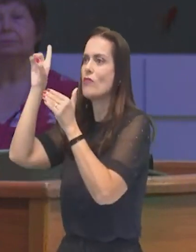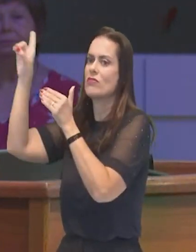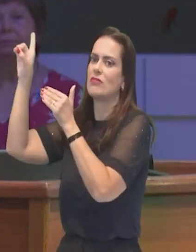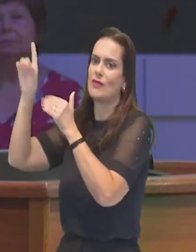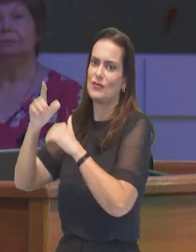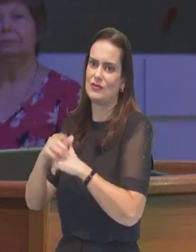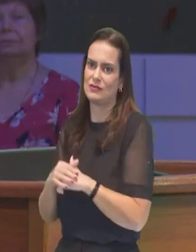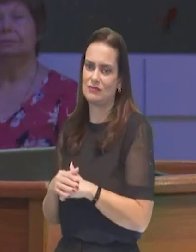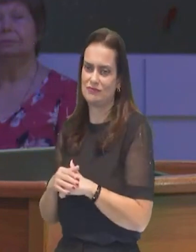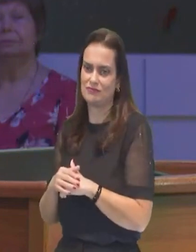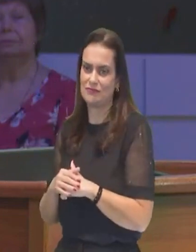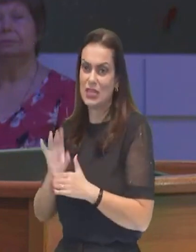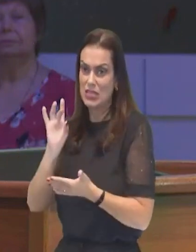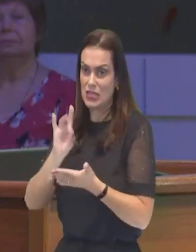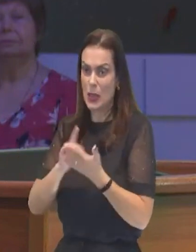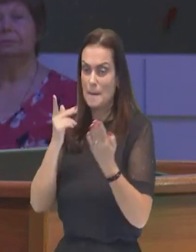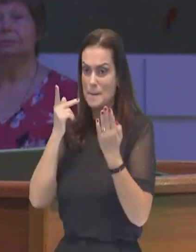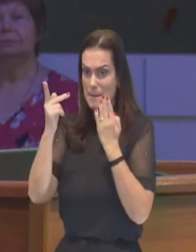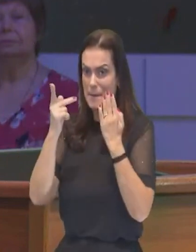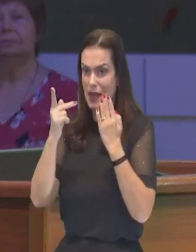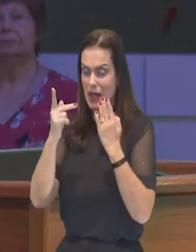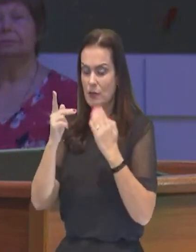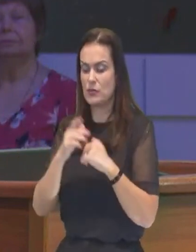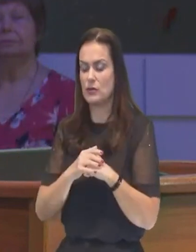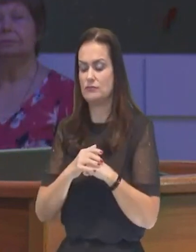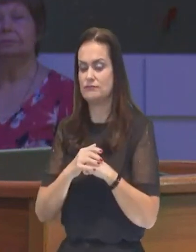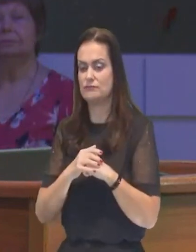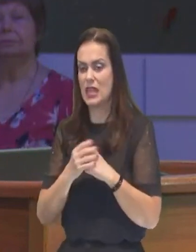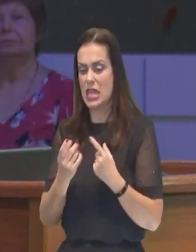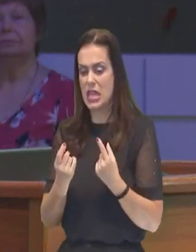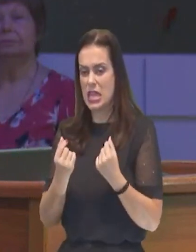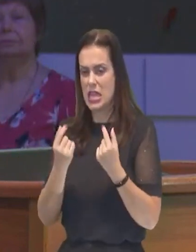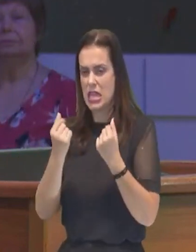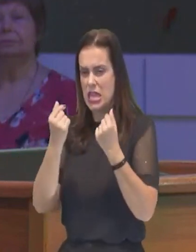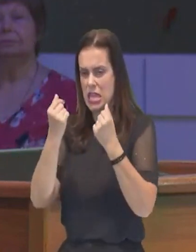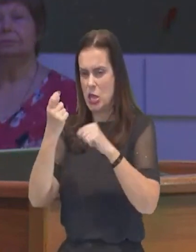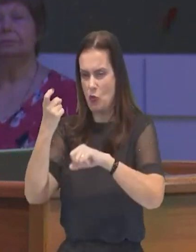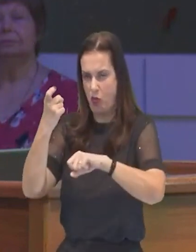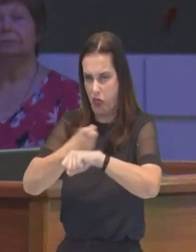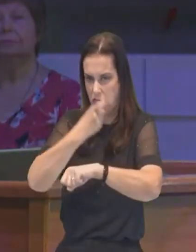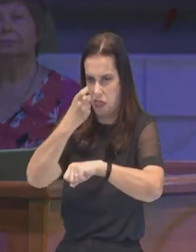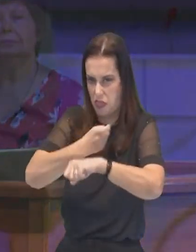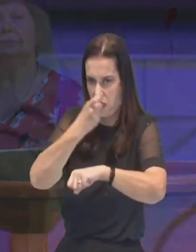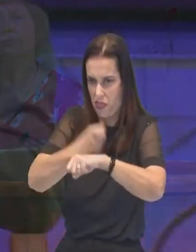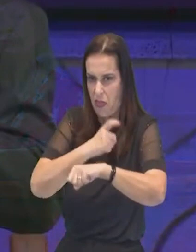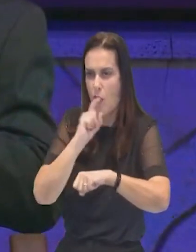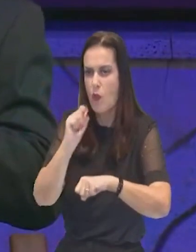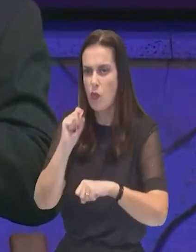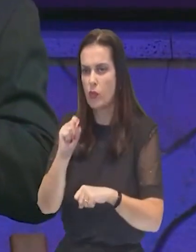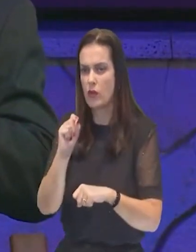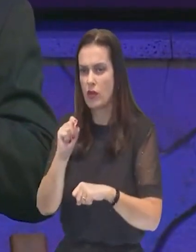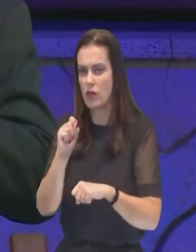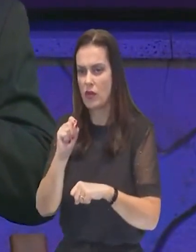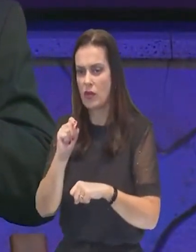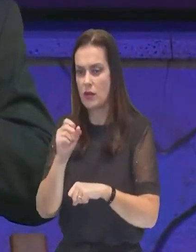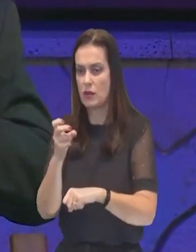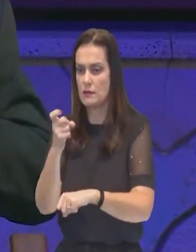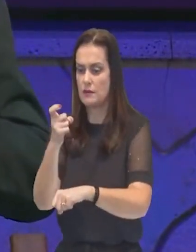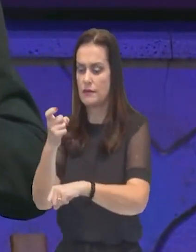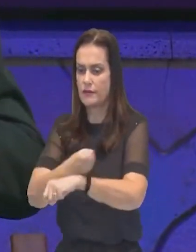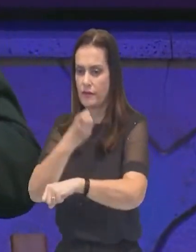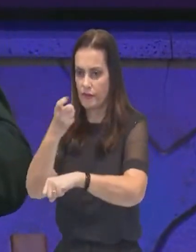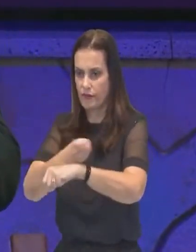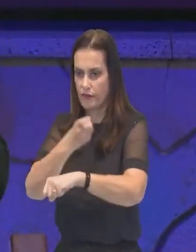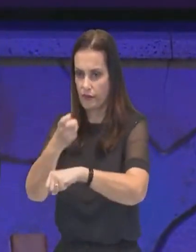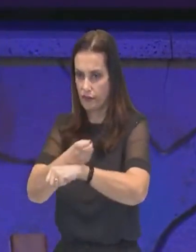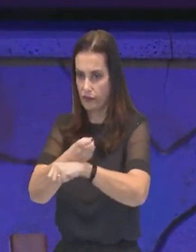Certamente, nós podemos aprender muitas lições com a parábola do rico insensato. Eu creio que o Senhor nos trouxe aqui